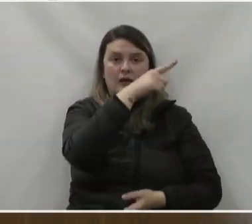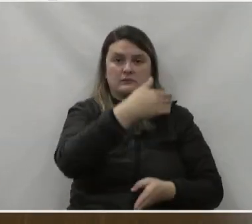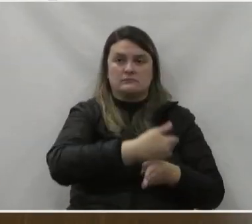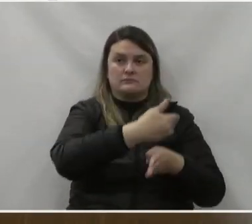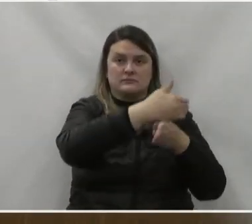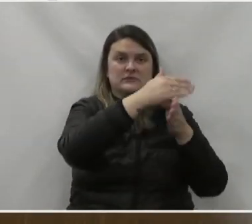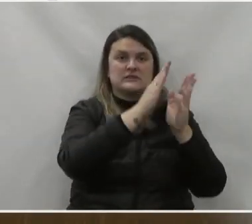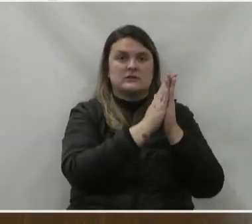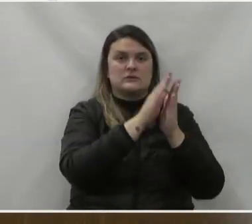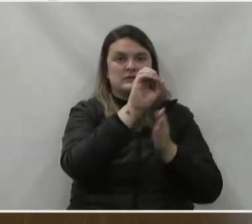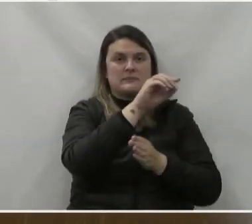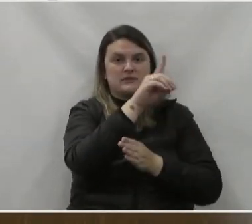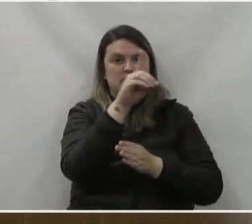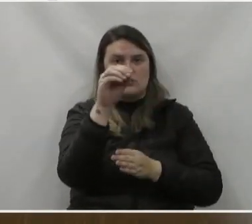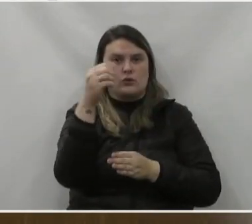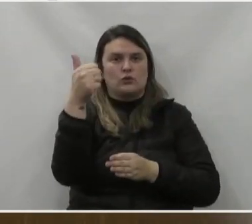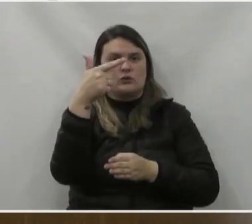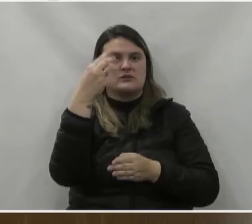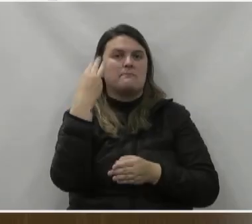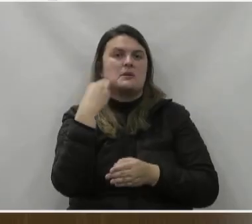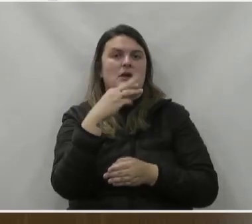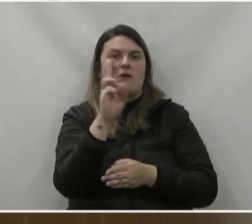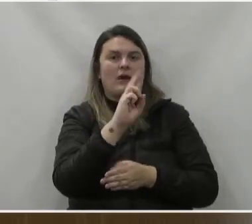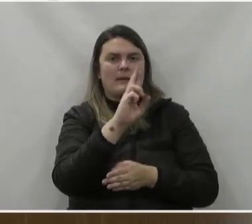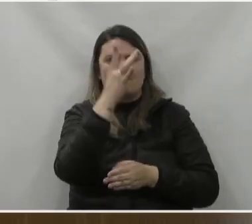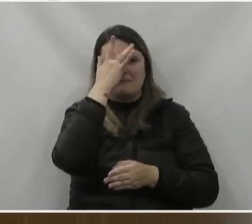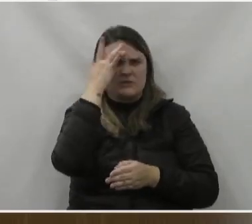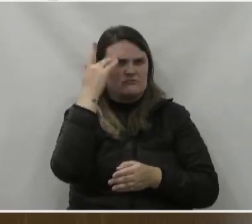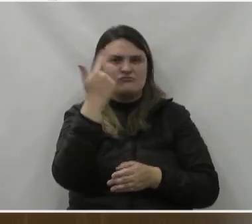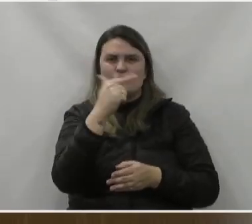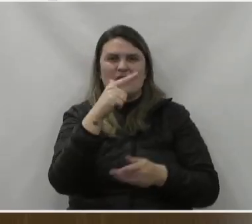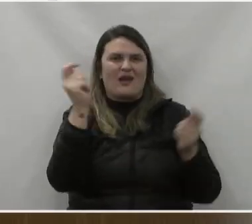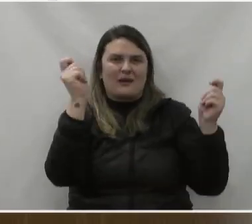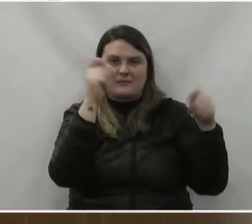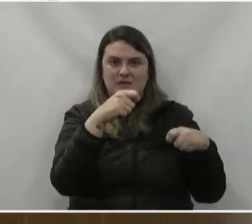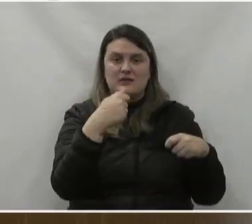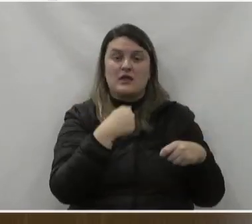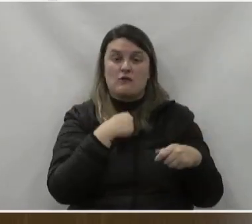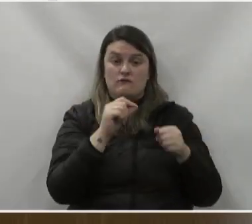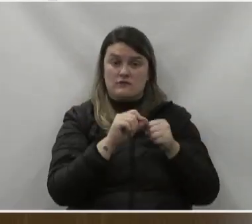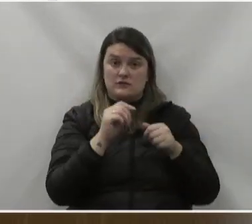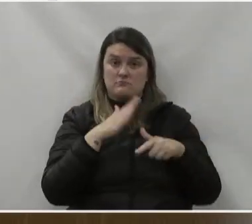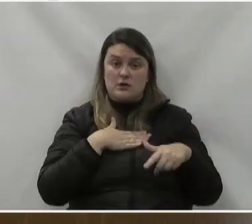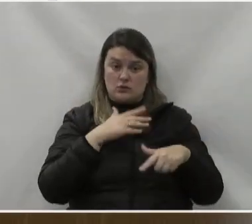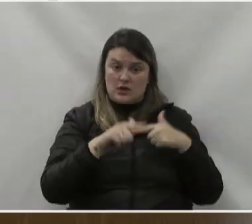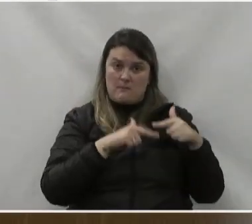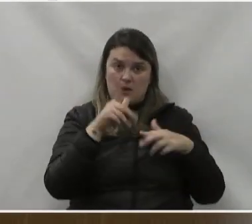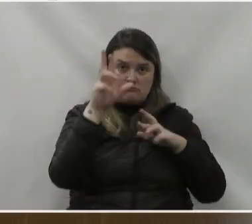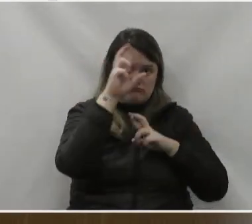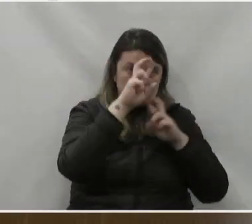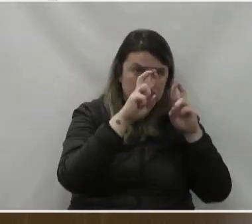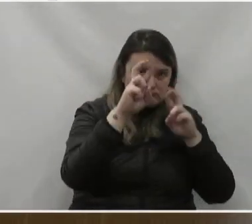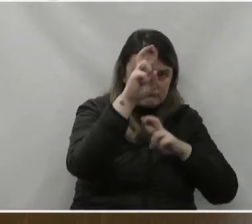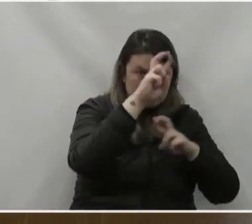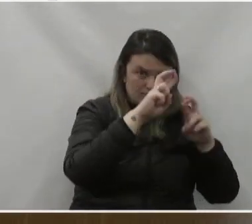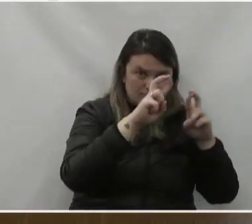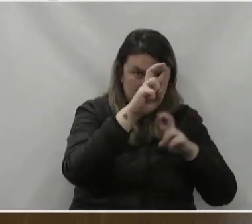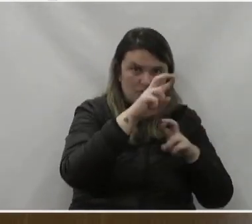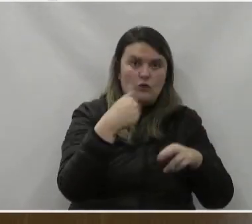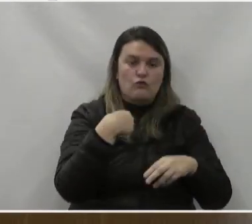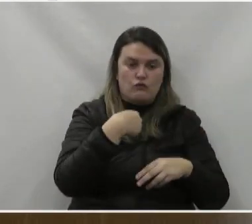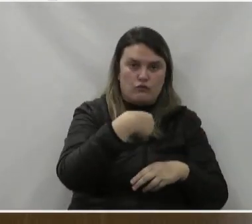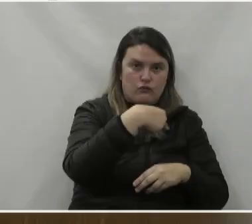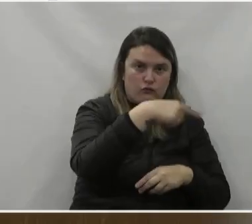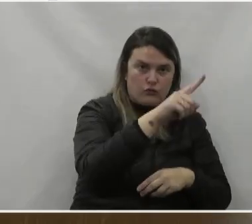quase R$2 milhões, que uma pessoa que não tinha capacidade de executar, e eu fazendo o meu serviço de fiscalização, né, fui até